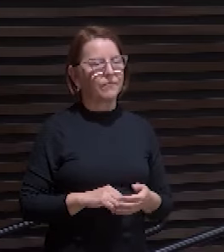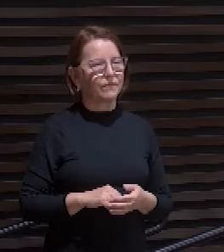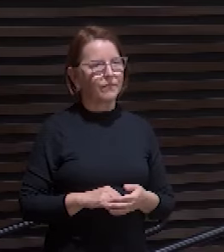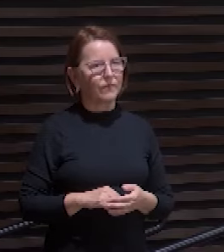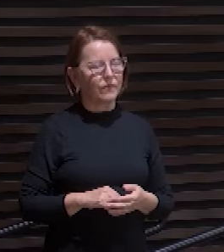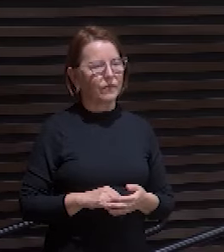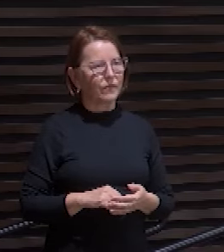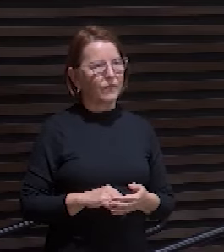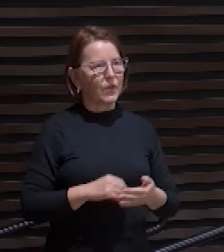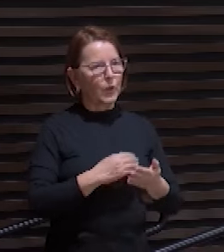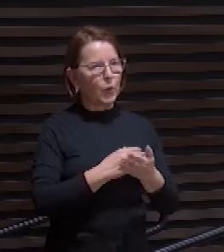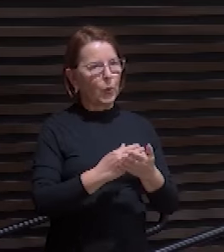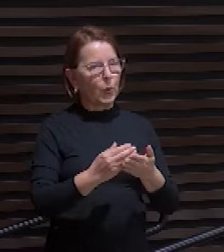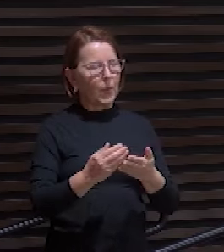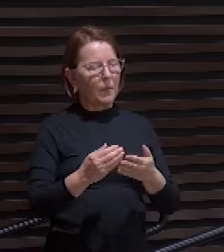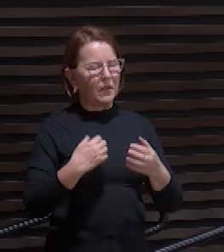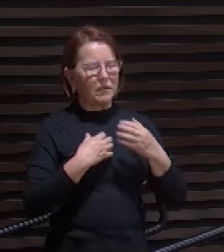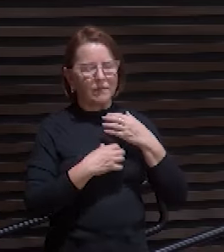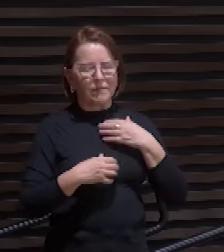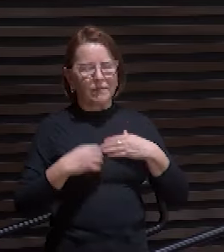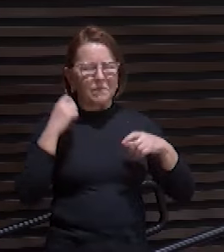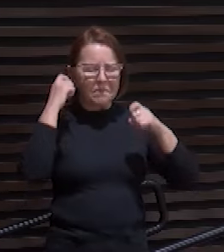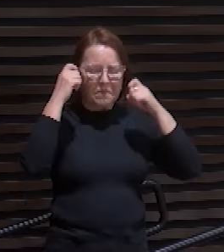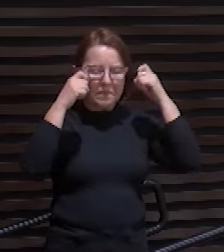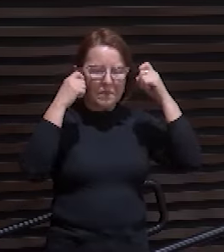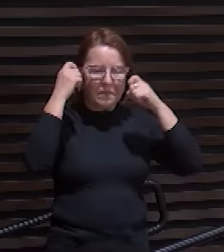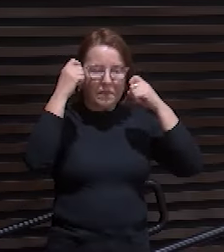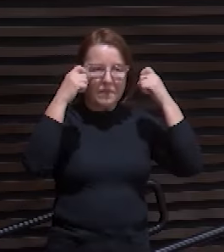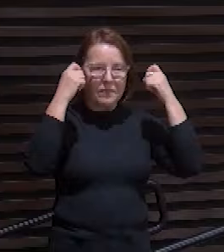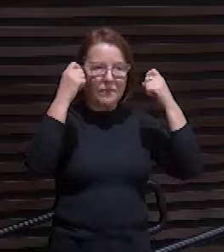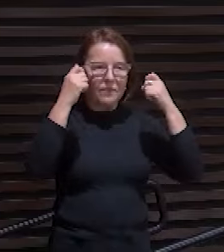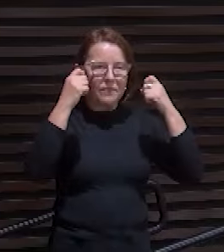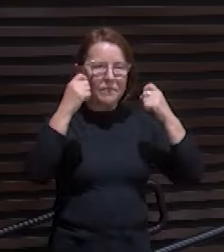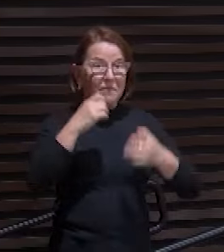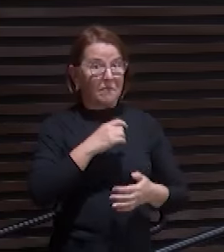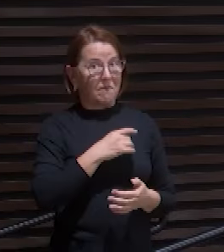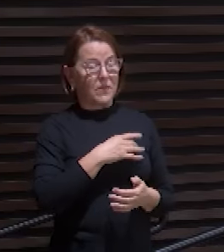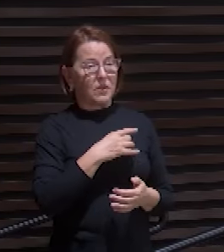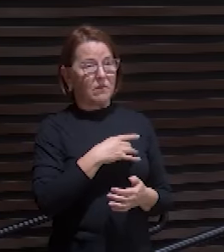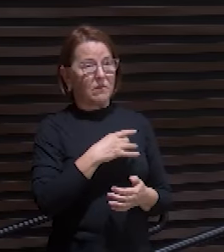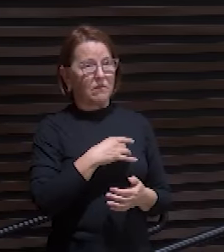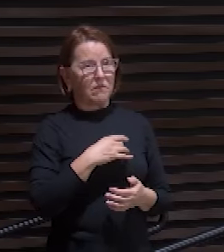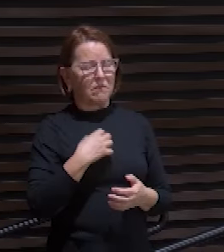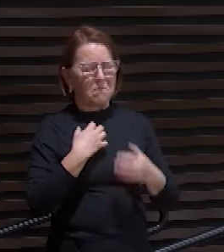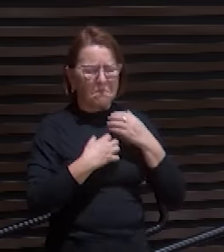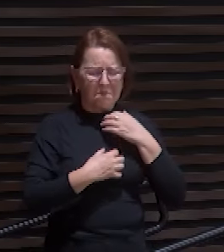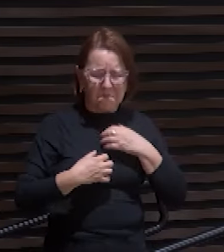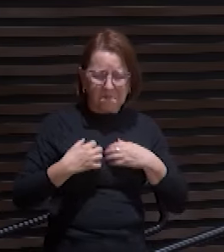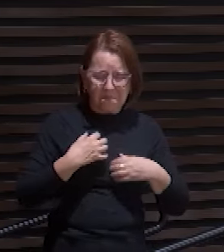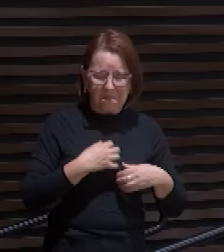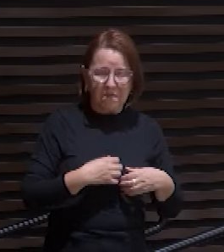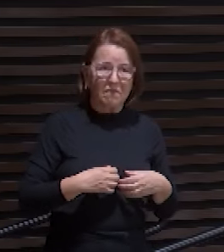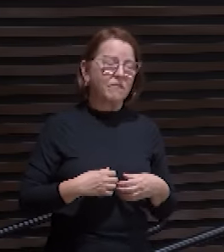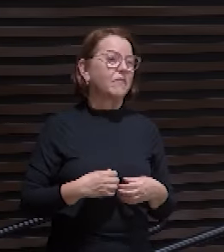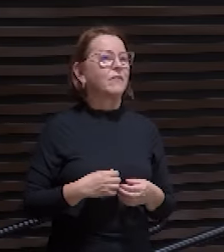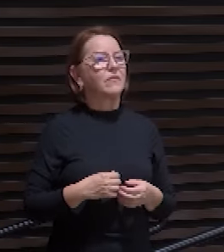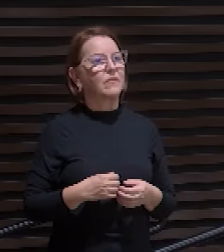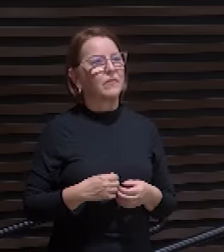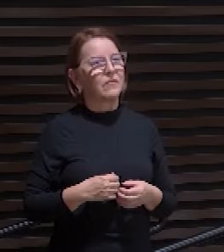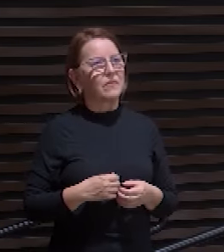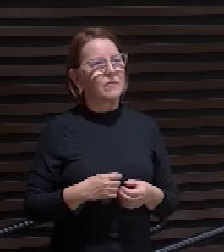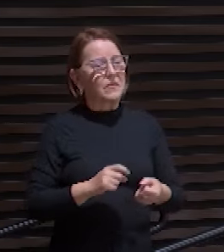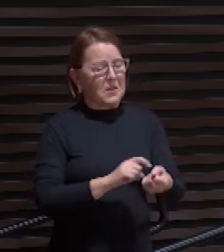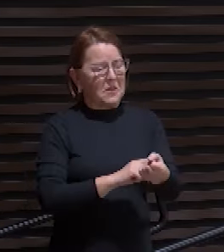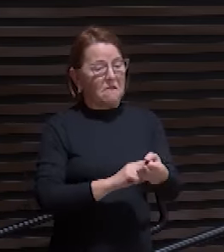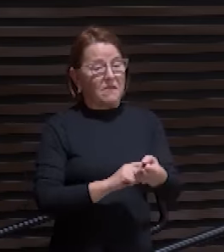Começa com as ansiedades, com as preocupações, com os medos, com as angústias, com as aflições.